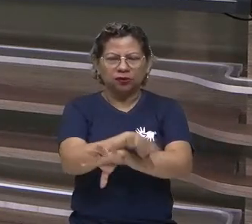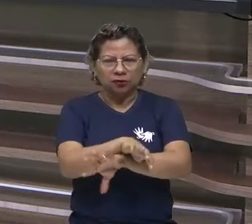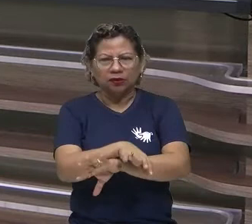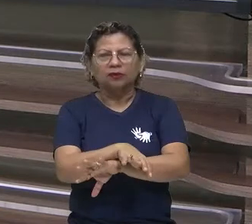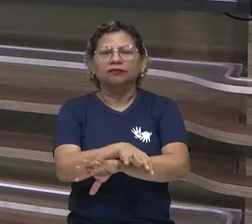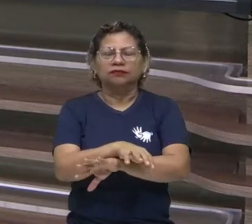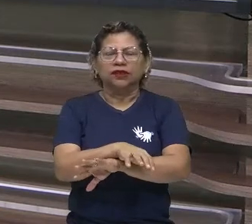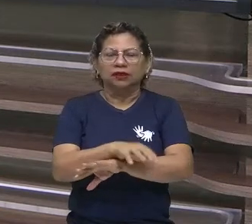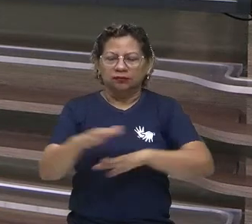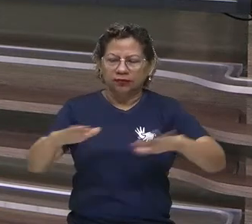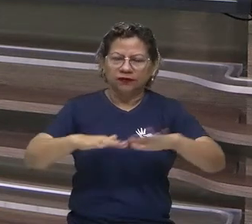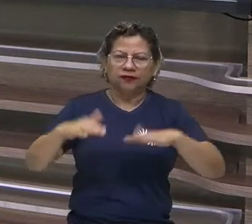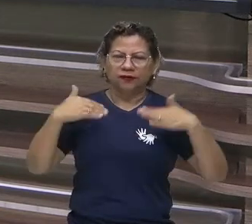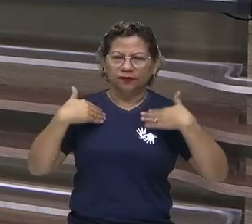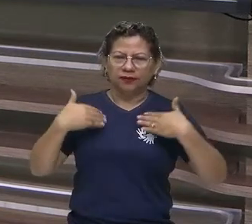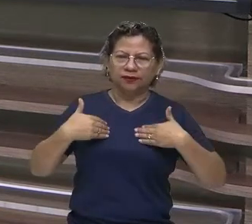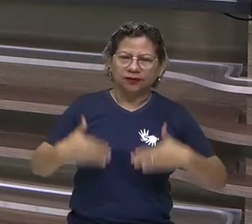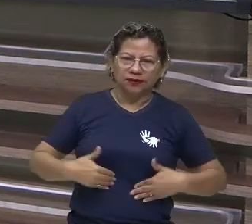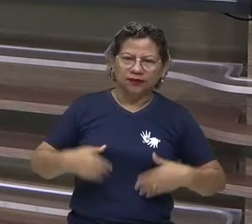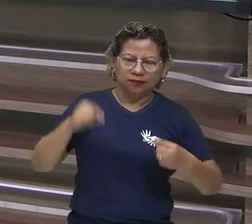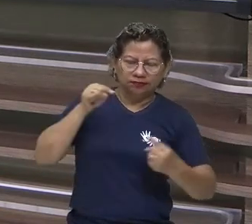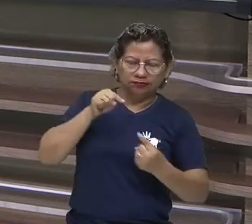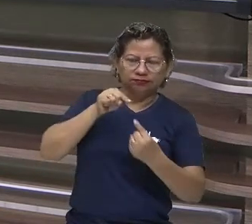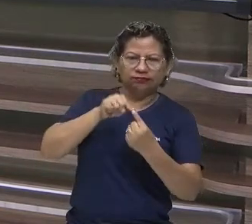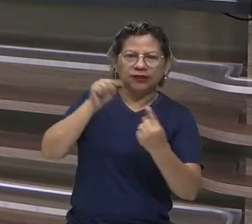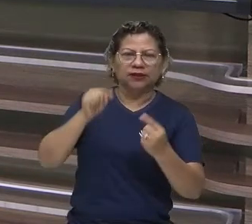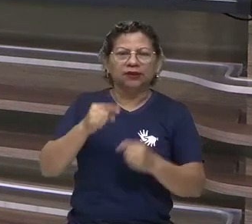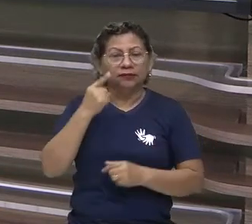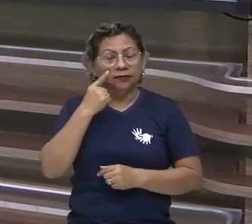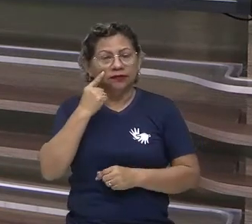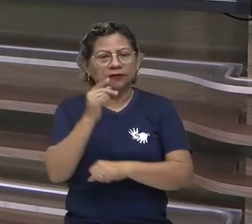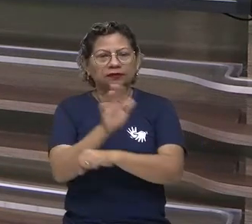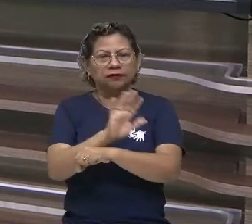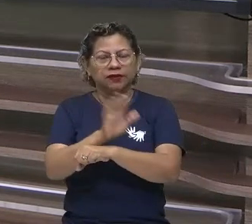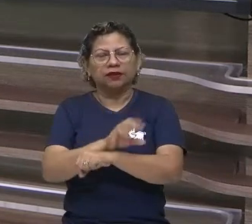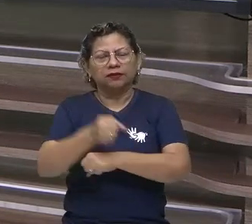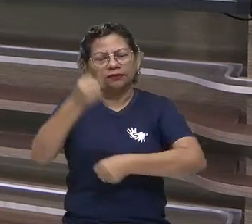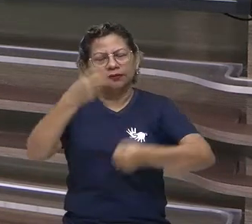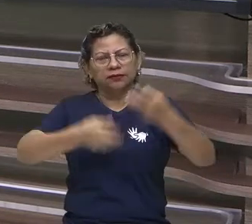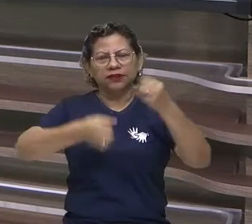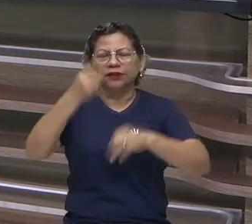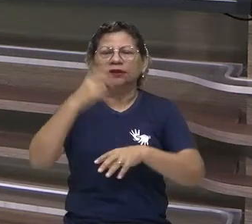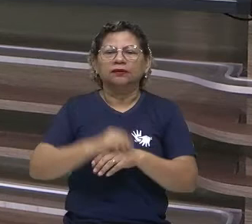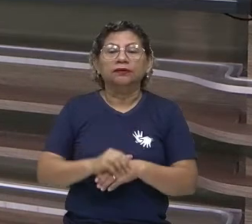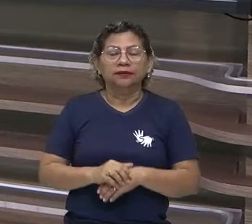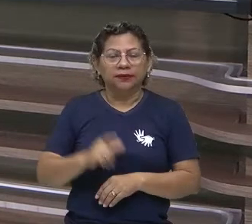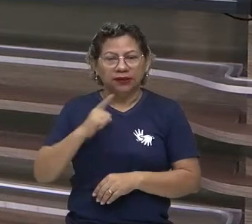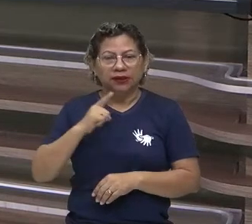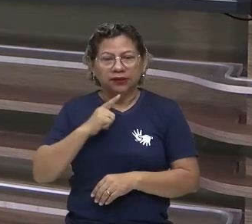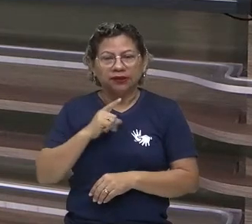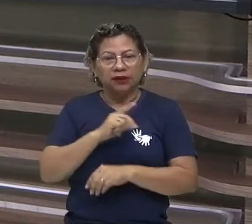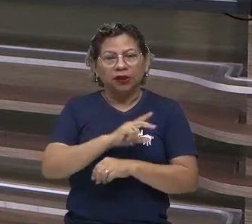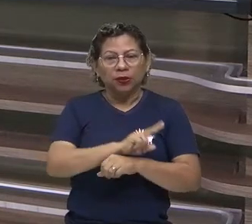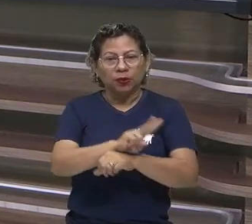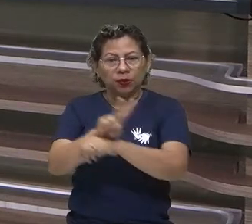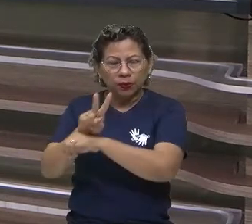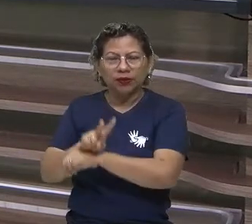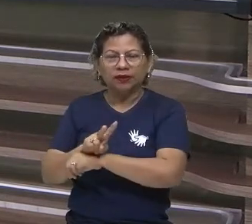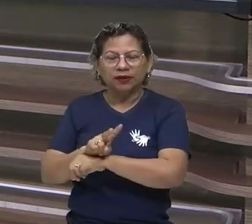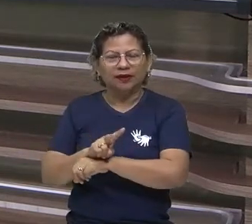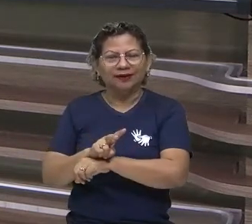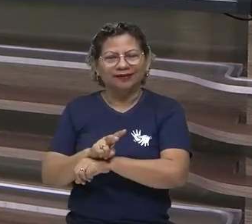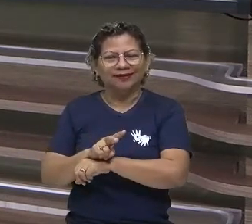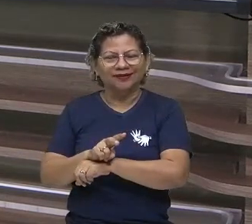articulação né de ligamentos Nós trazemos também um vídeo para e vai falar sobre os cuidados com a postura né a gente